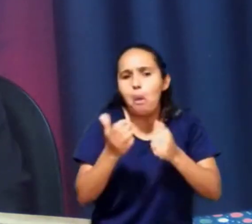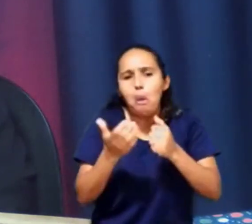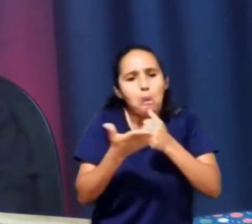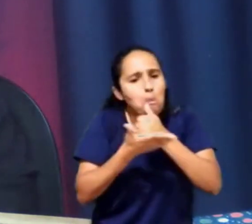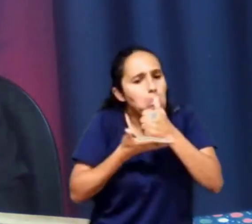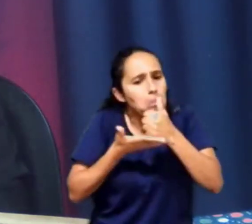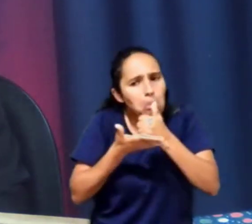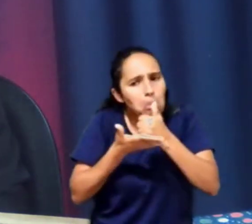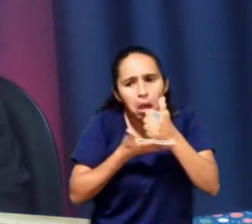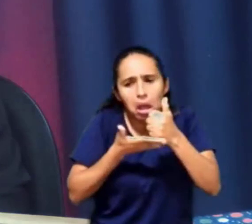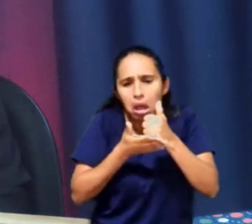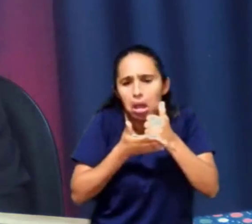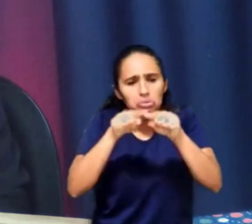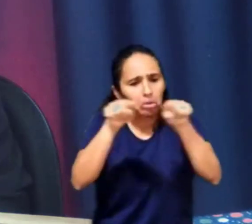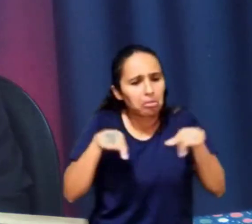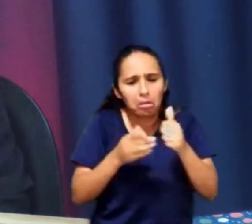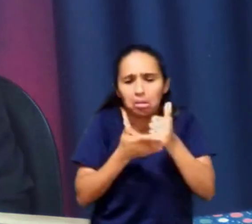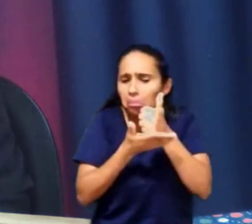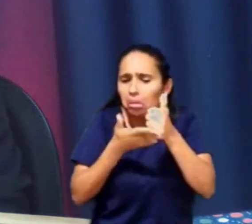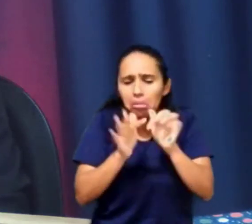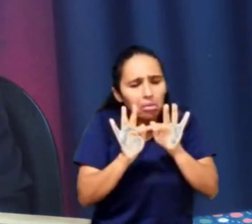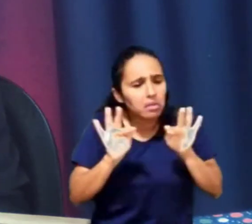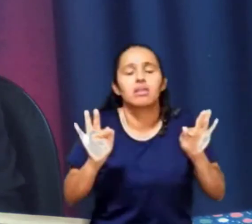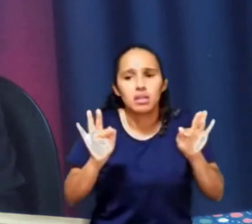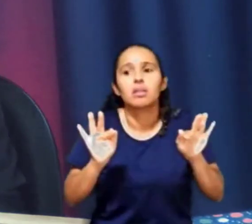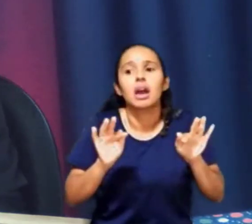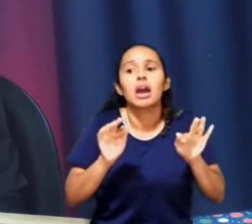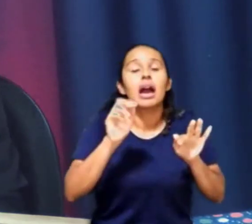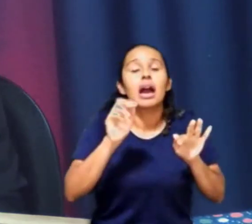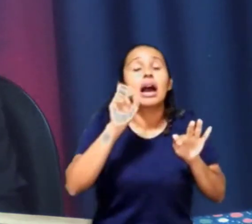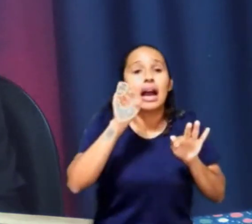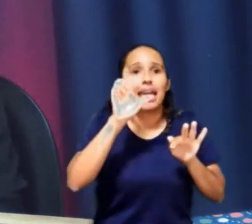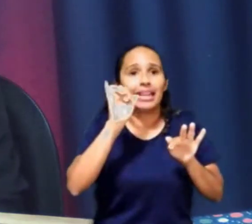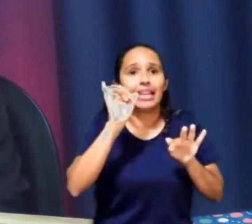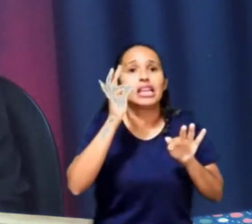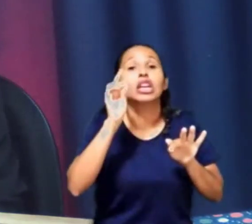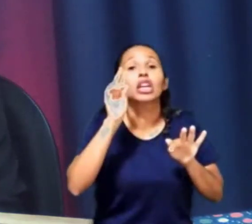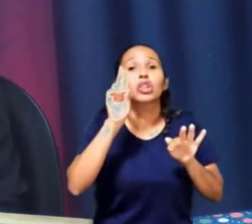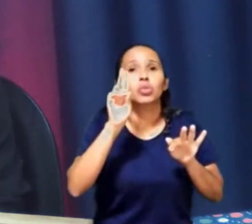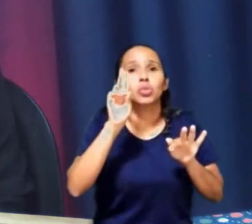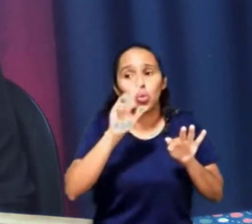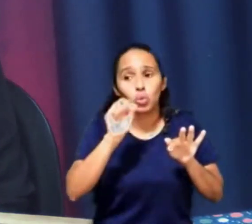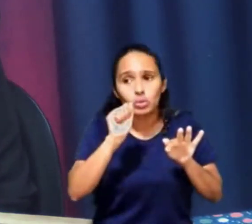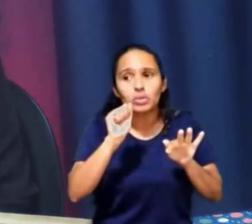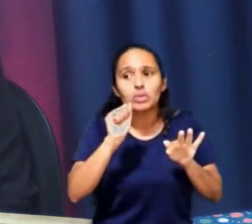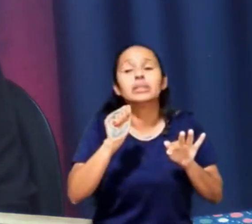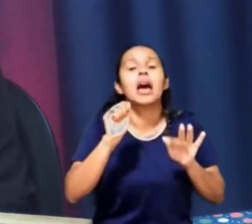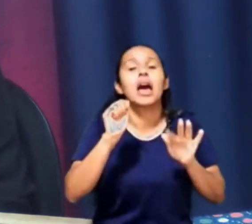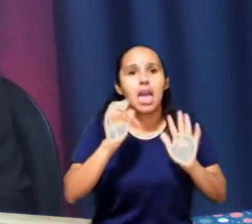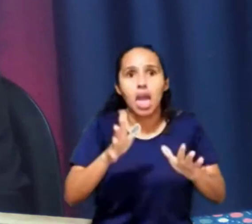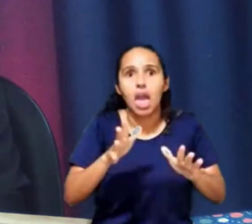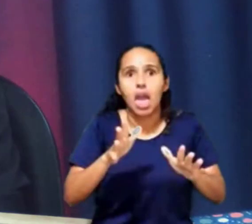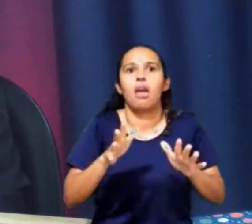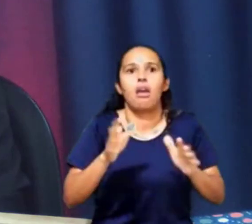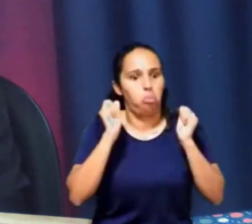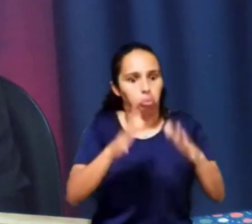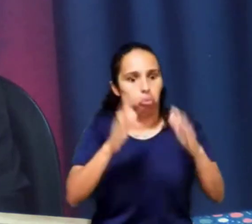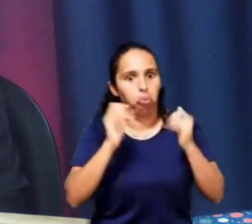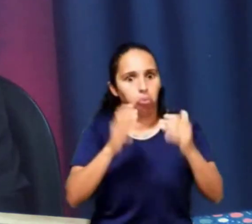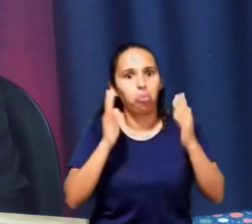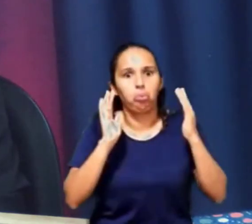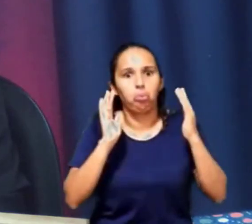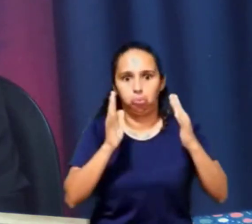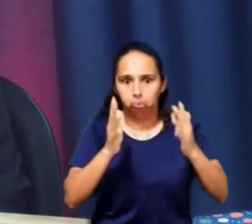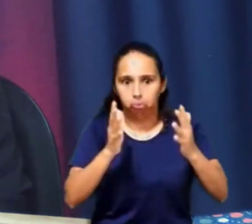fluente, a Eretusa. E aí eu comecei a montar algumas turmas e quando a gente percebeu, já tinha passado 5 anos. E nós